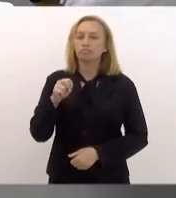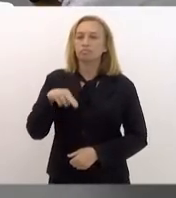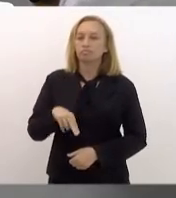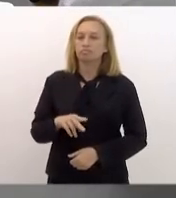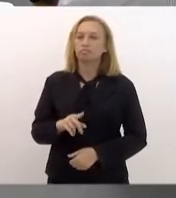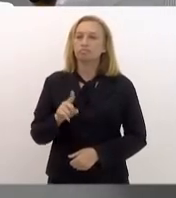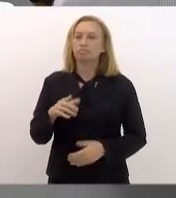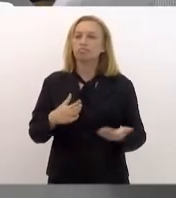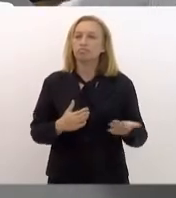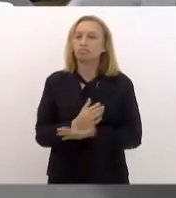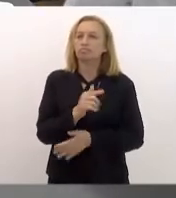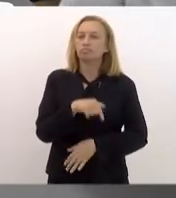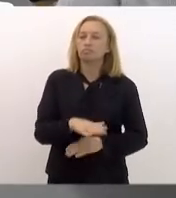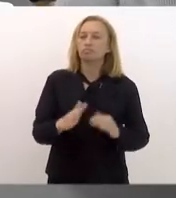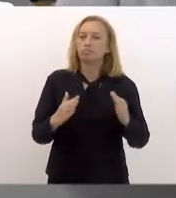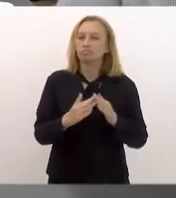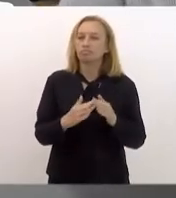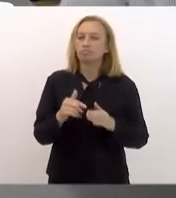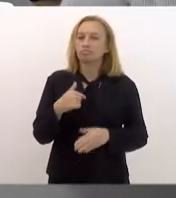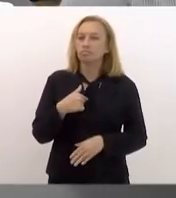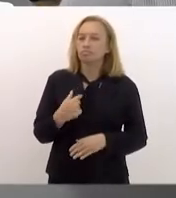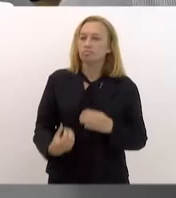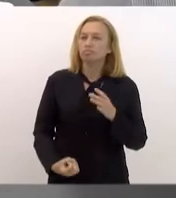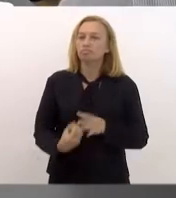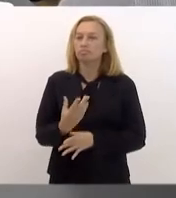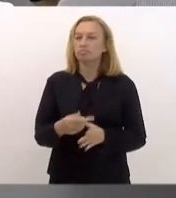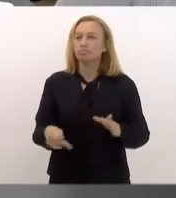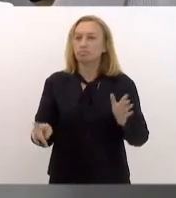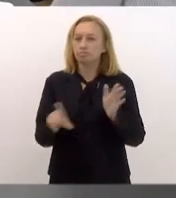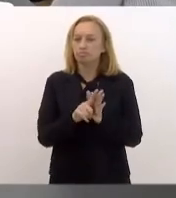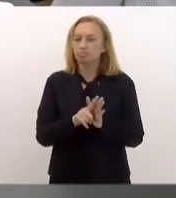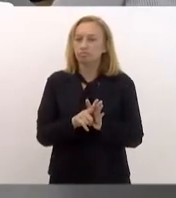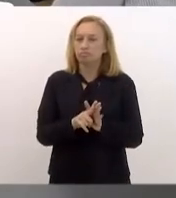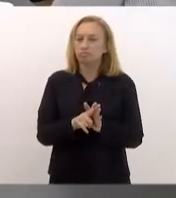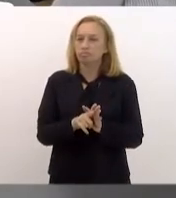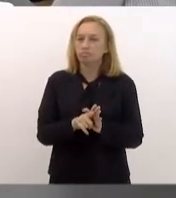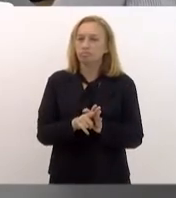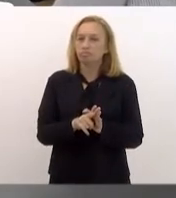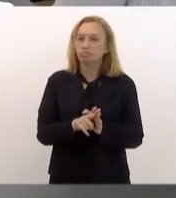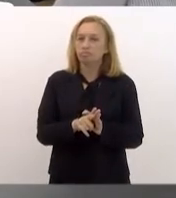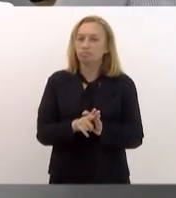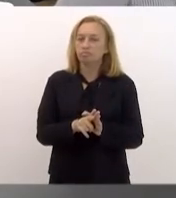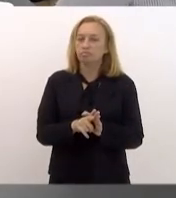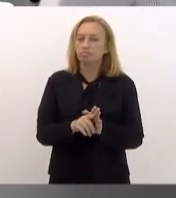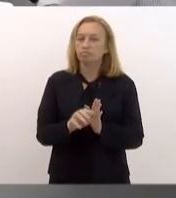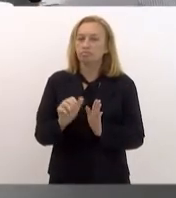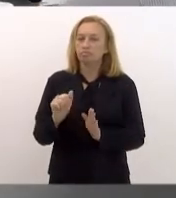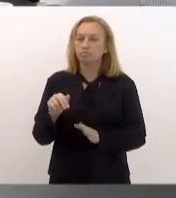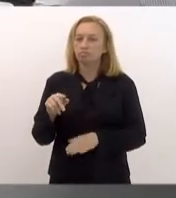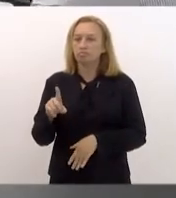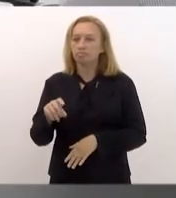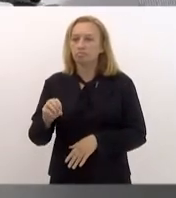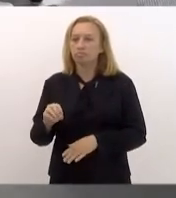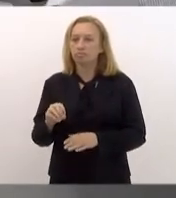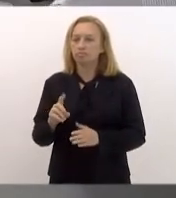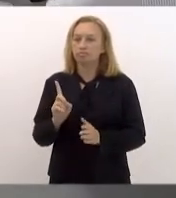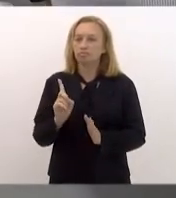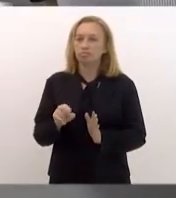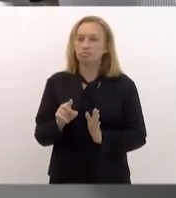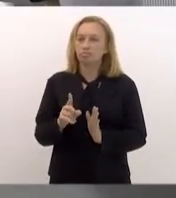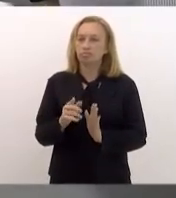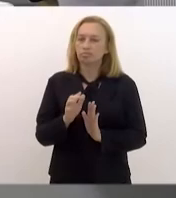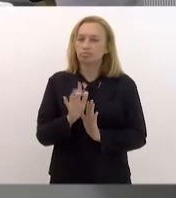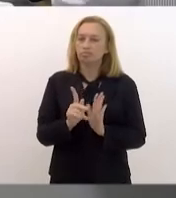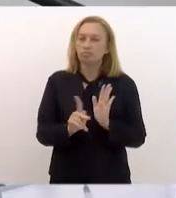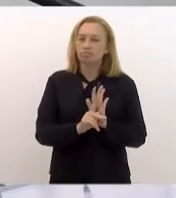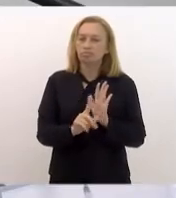na casa, e eu sou autor dessa lei, é lei, com um anexo, que é um roteiro de projeto